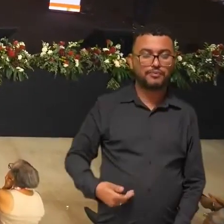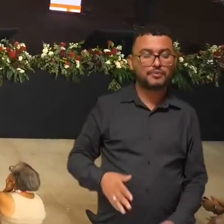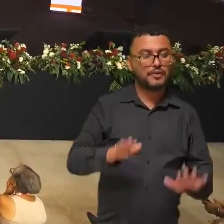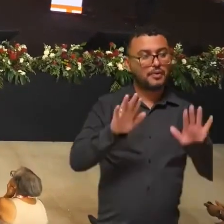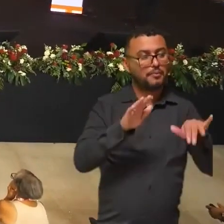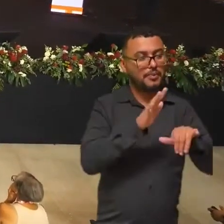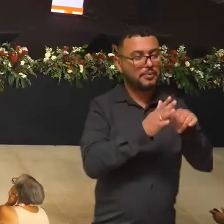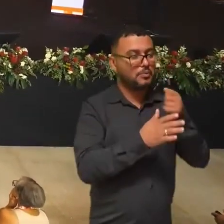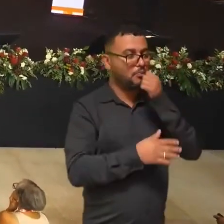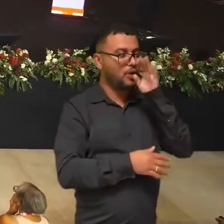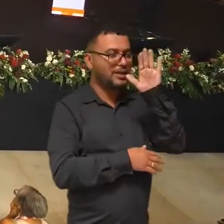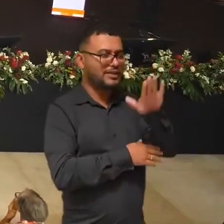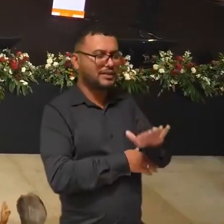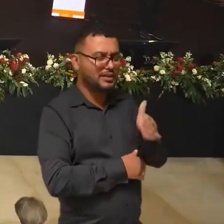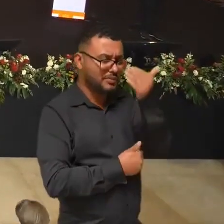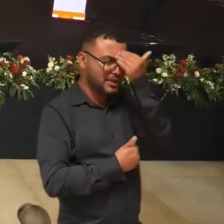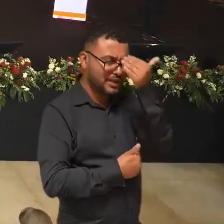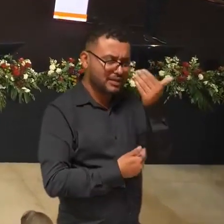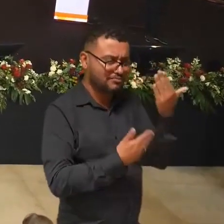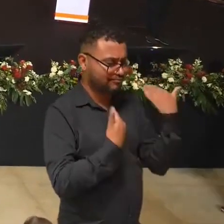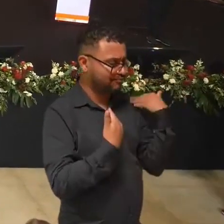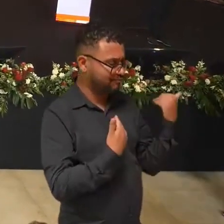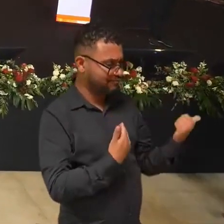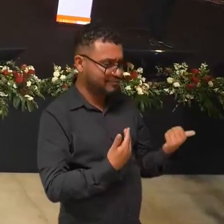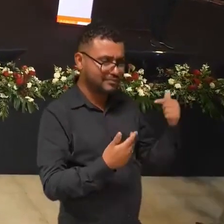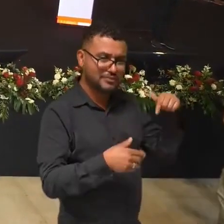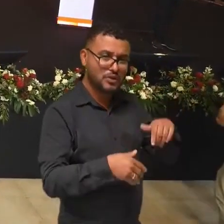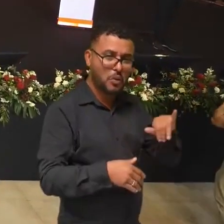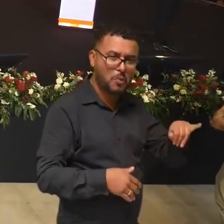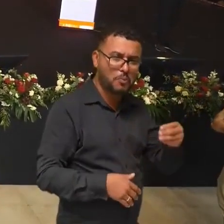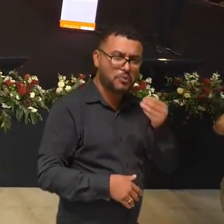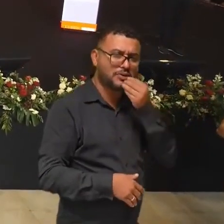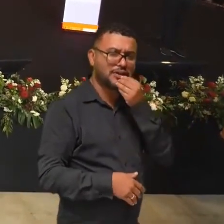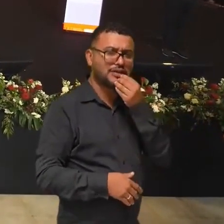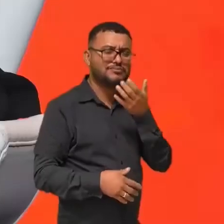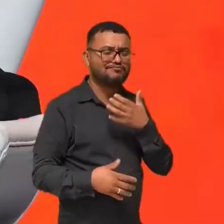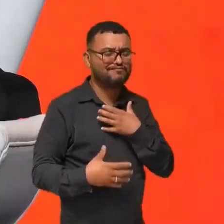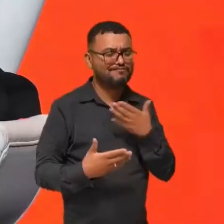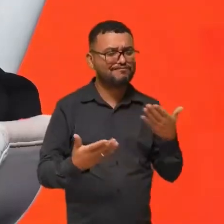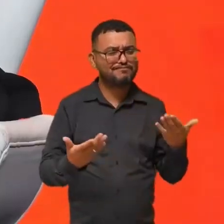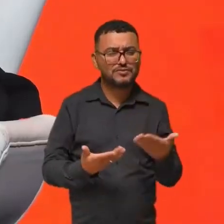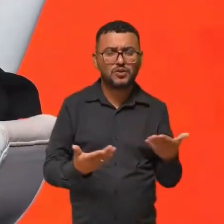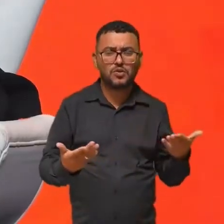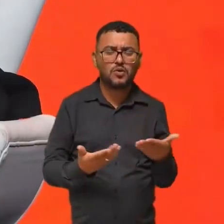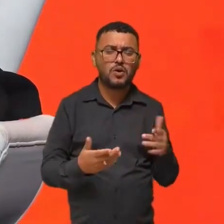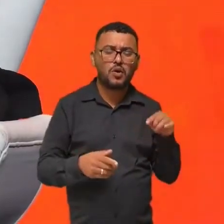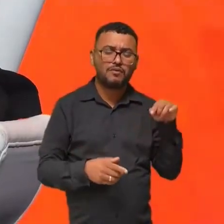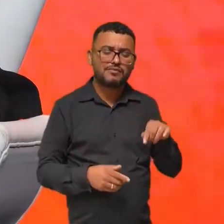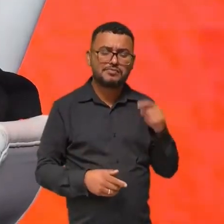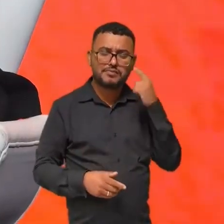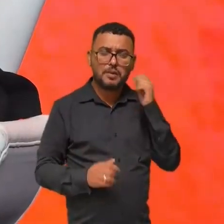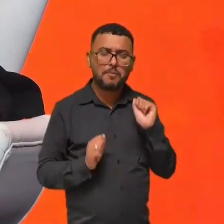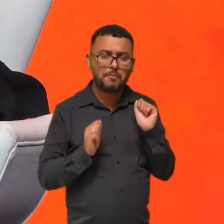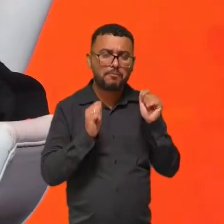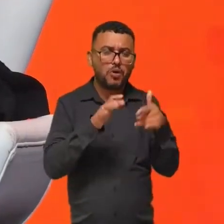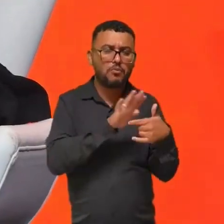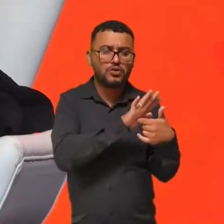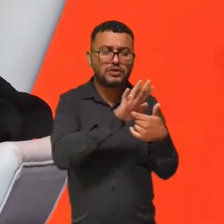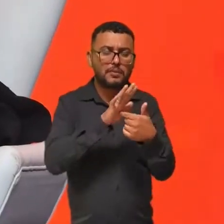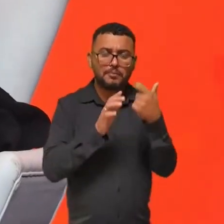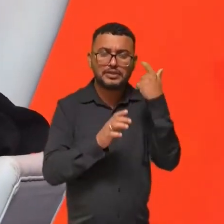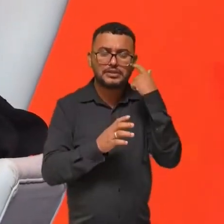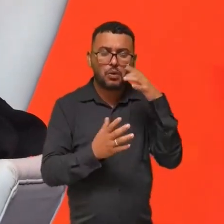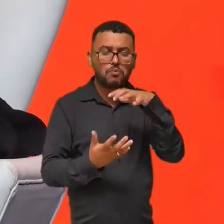convite, obrigado pela oportunidade. É uma chance que a gente tem de estar aqui expressando um pouco a nossa visão de mundo. Eu sou presidente de